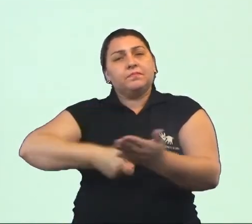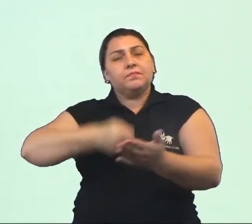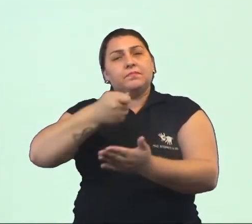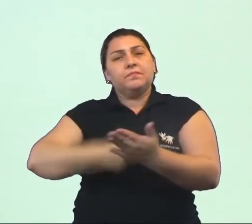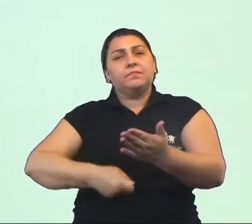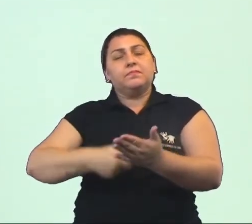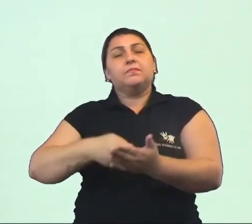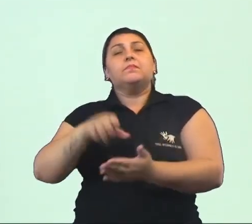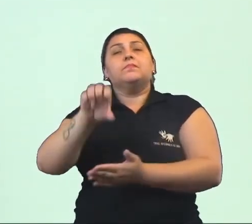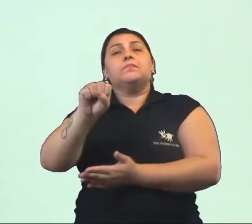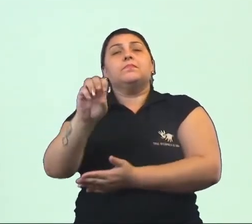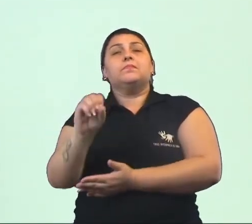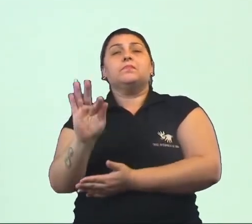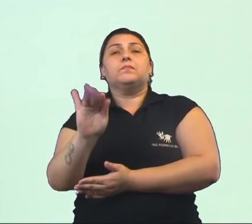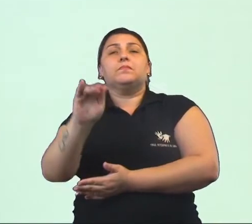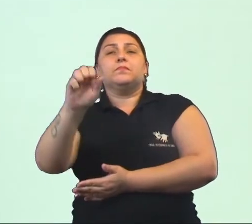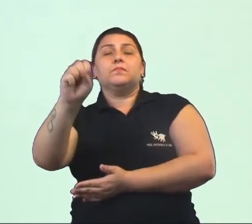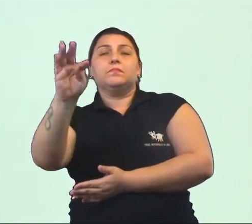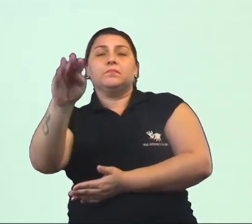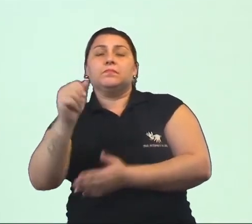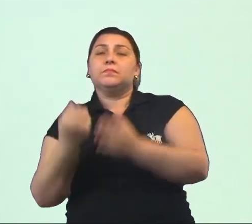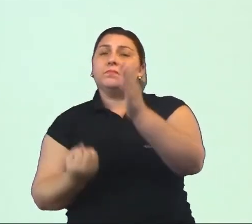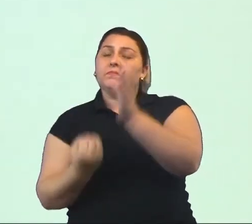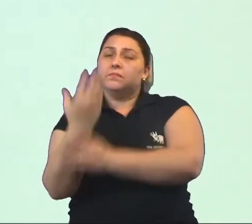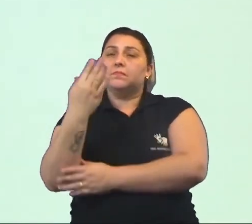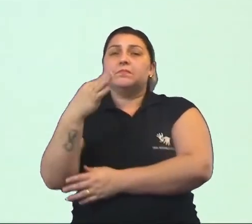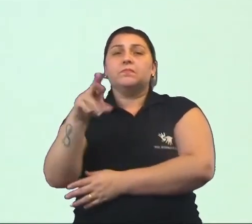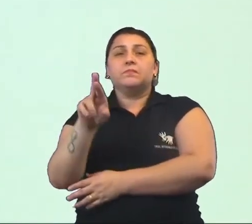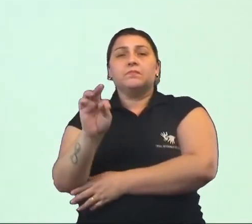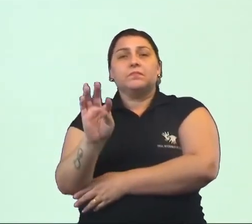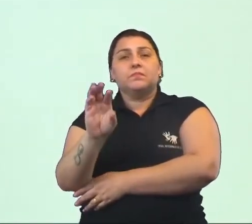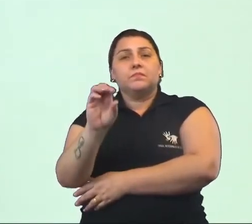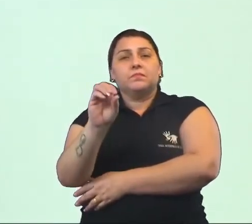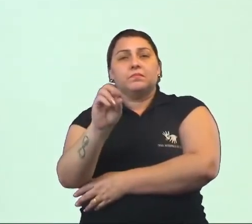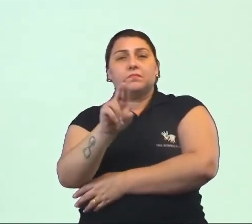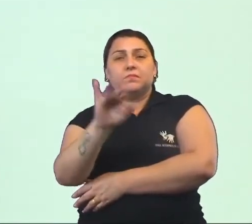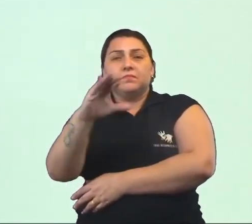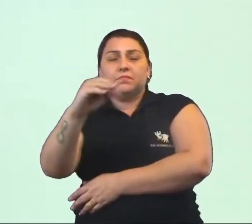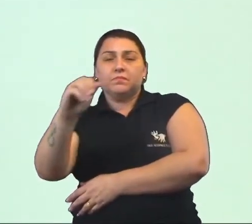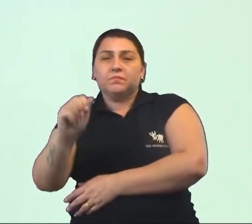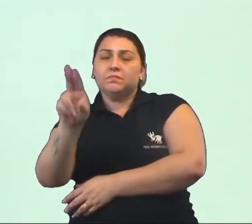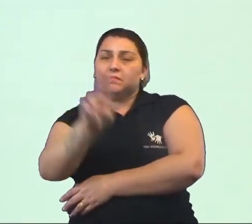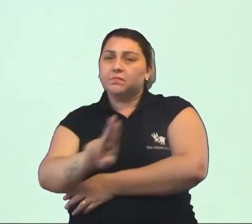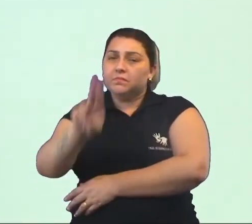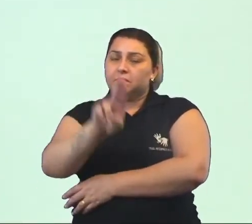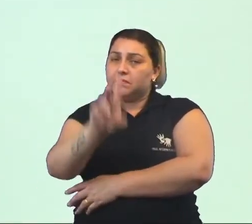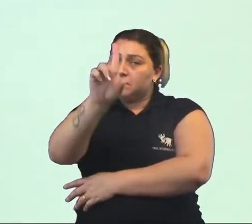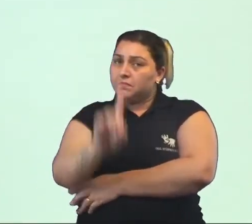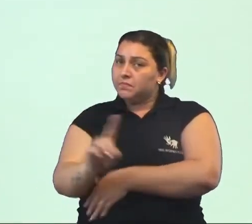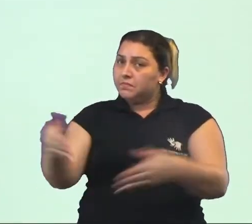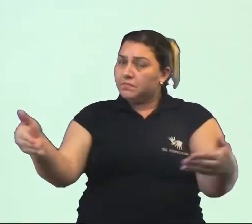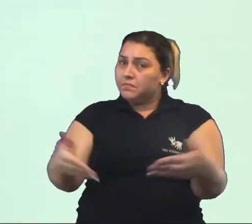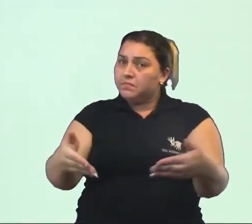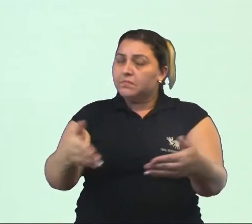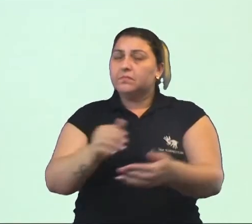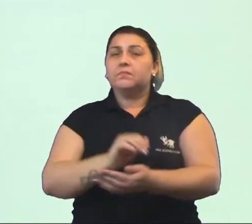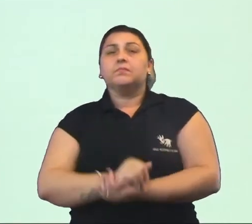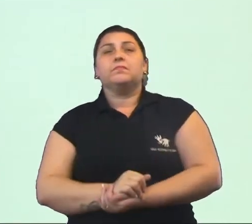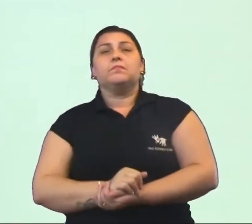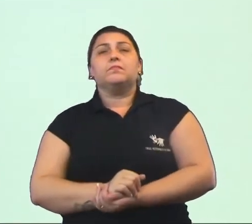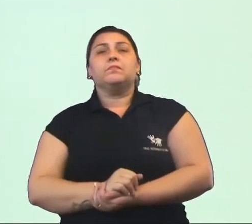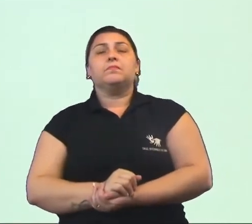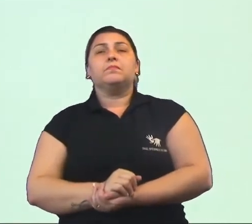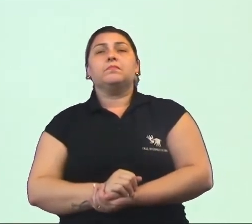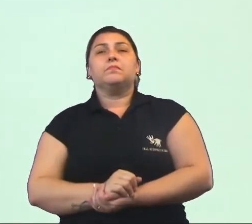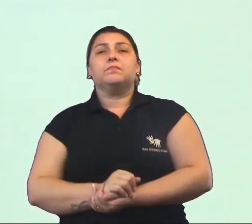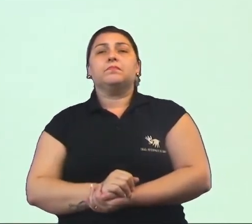Os sofistas, eles criaram a retórica, né, que é bem utilizada no direito hoje, que a